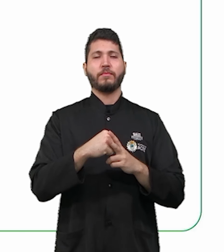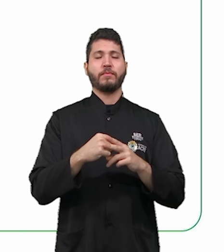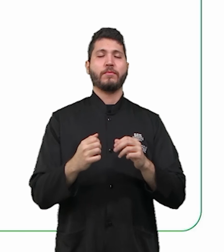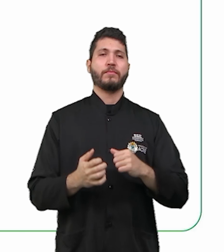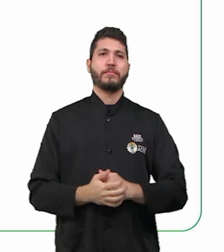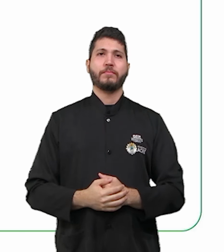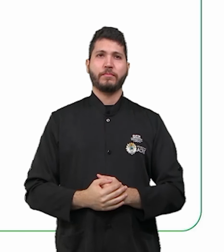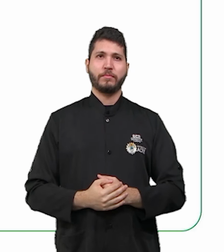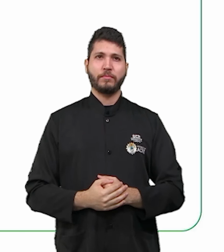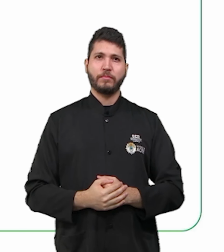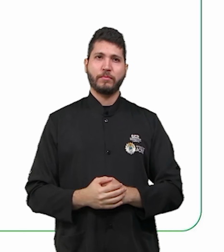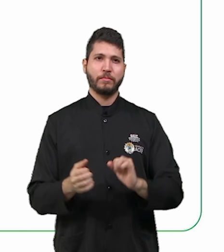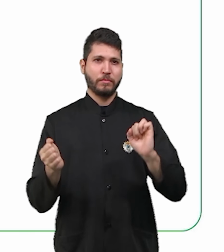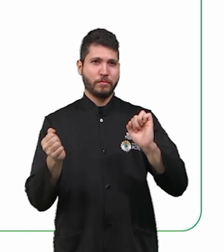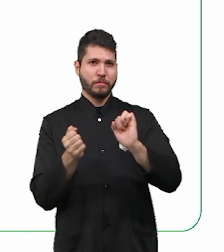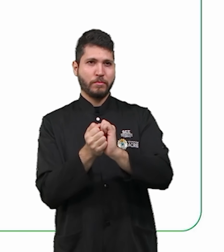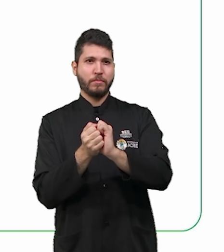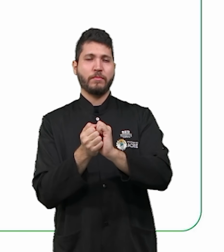falando,